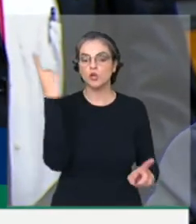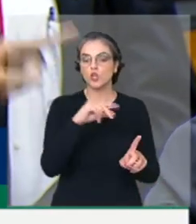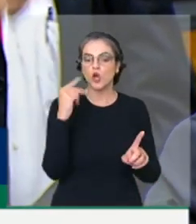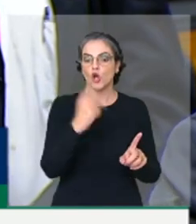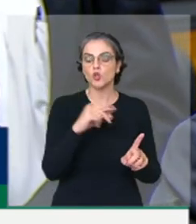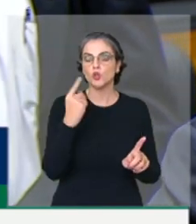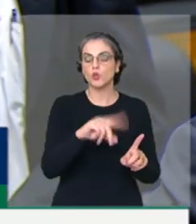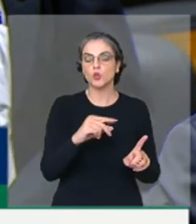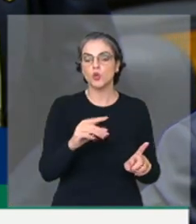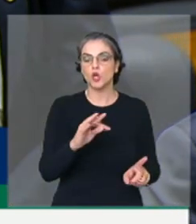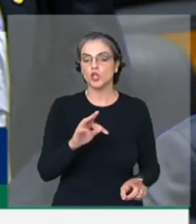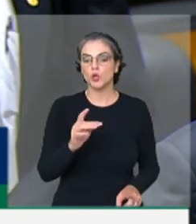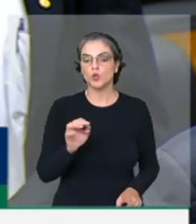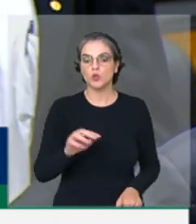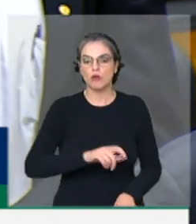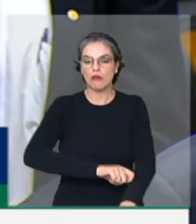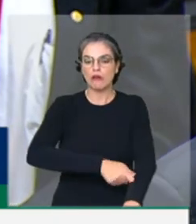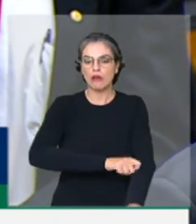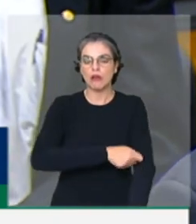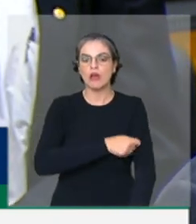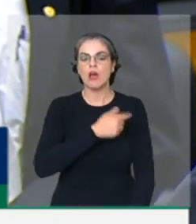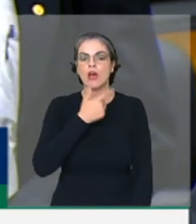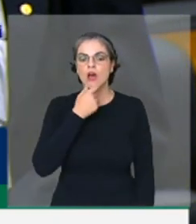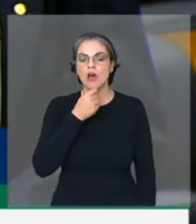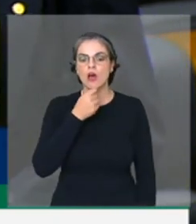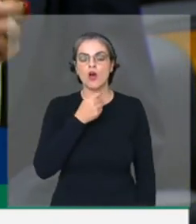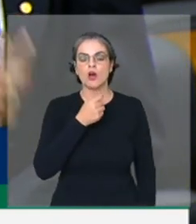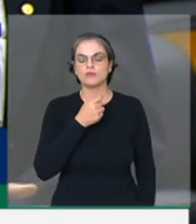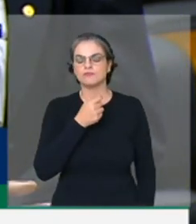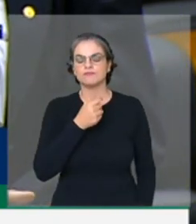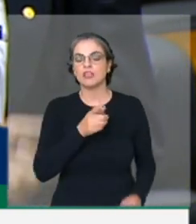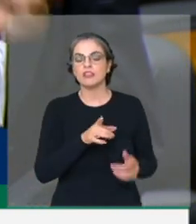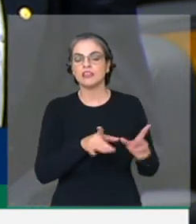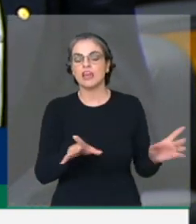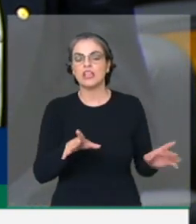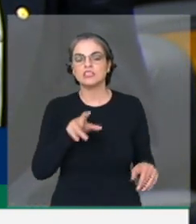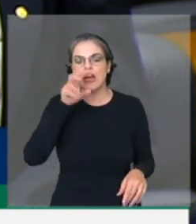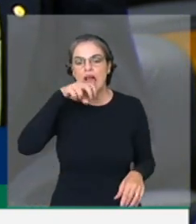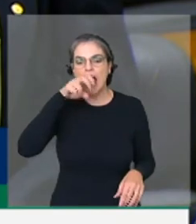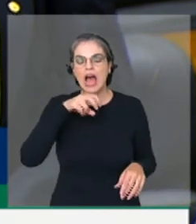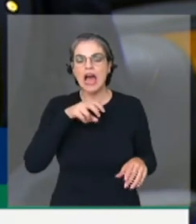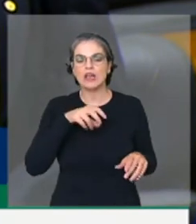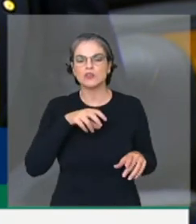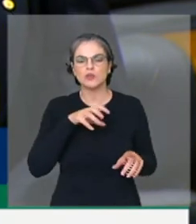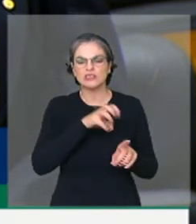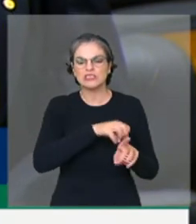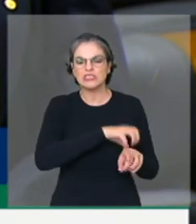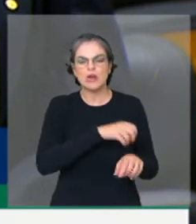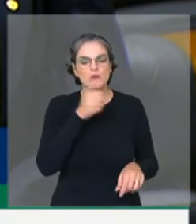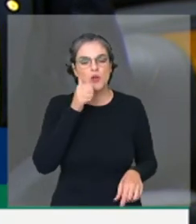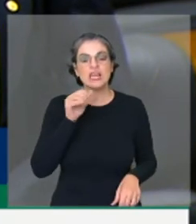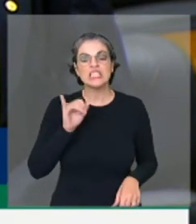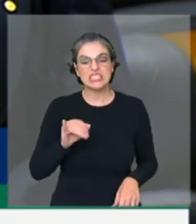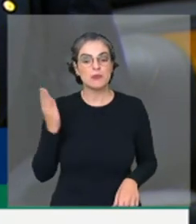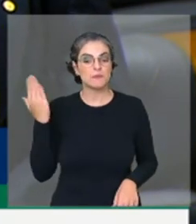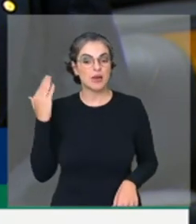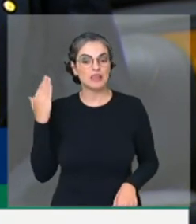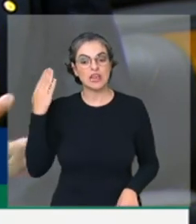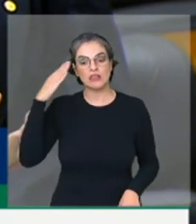que se enfiasse ratos em vaginas de mulheres na ditadura, se ele, naquela altura, tivesse sido